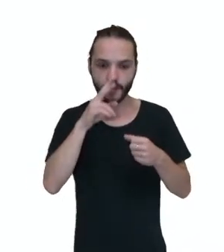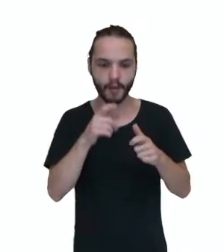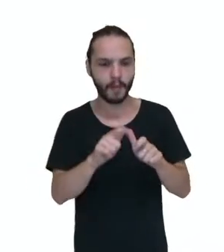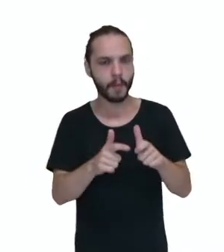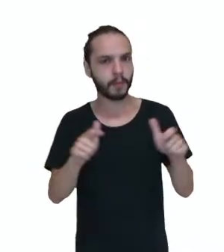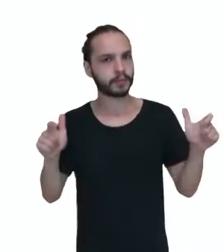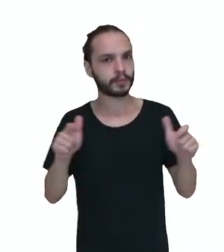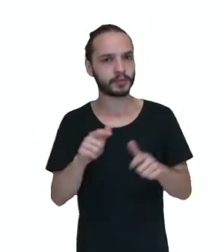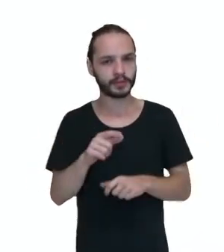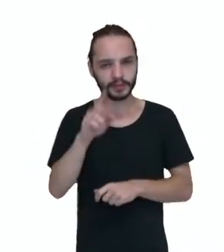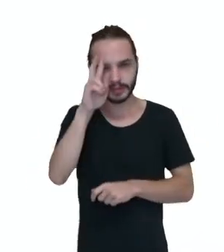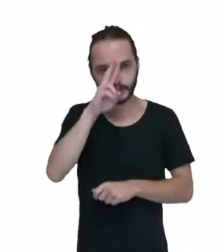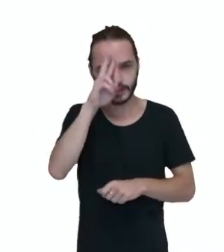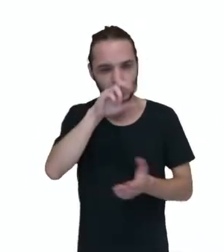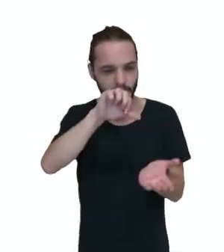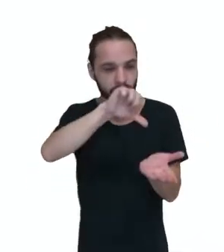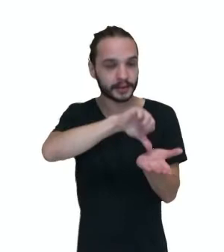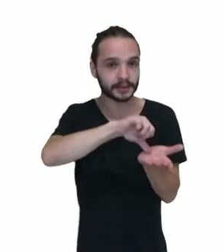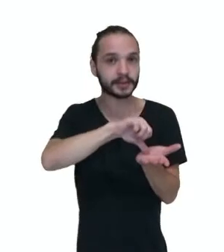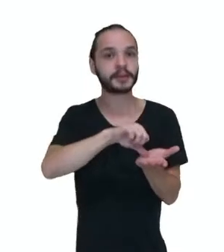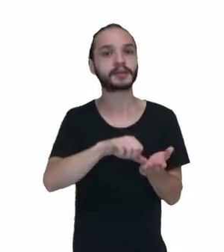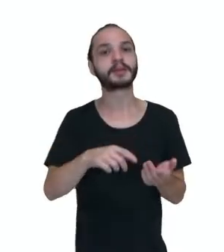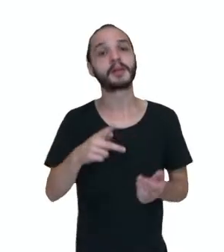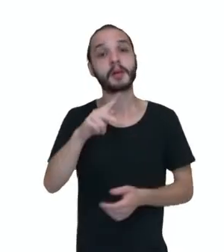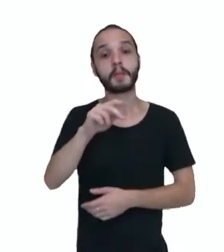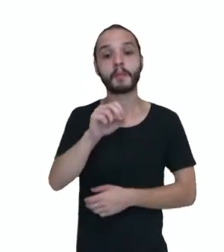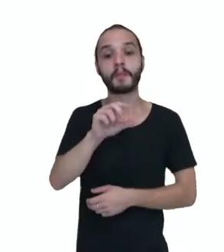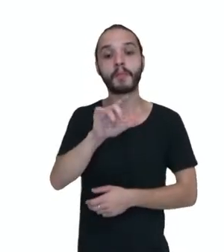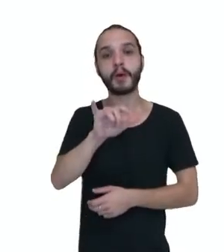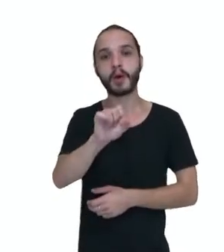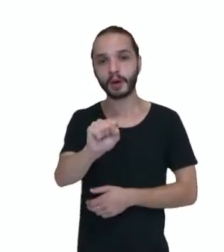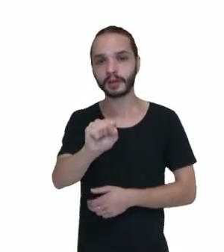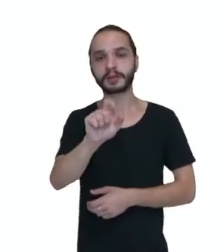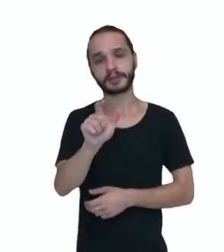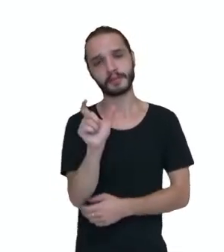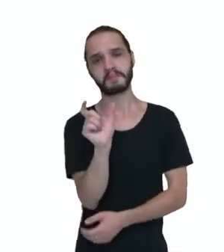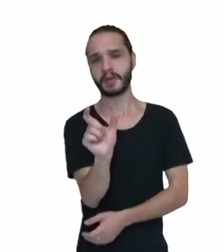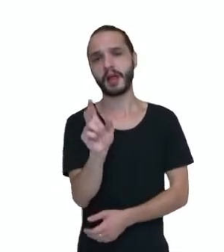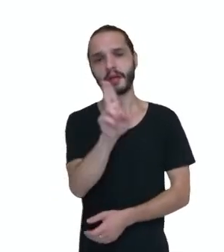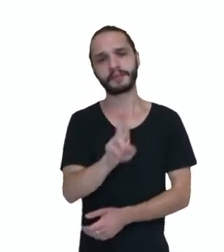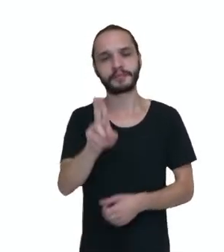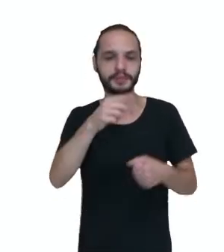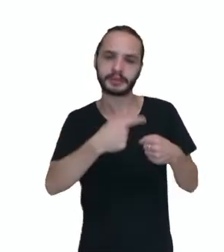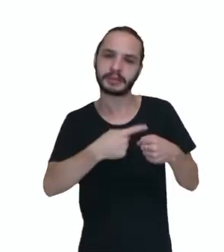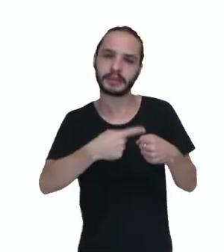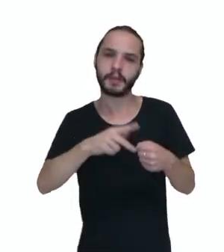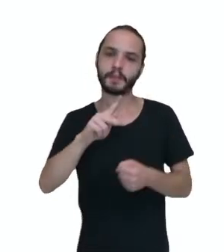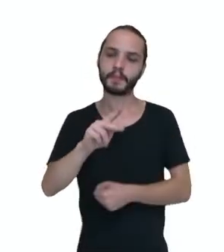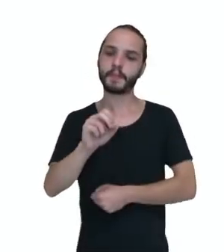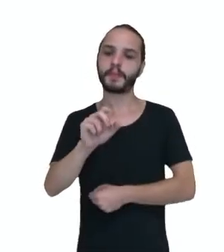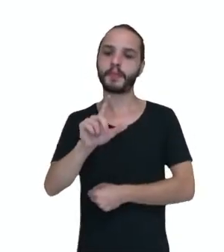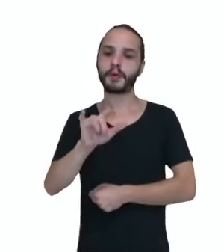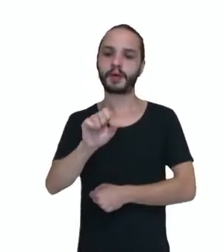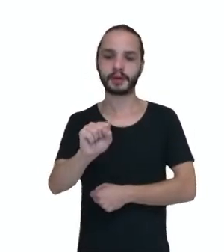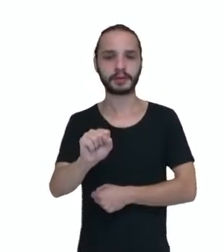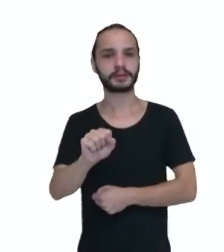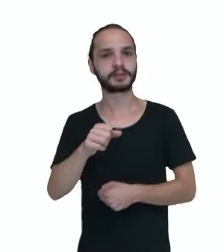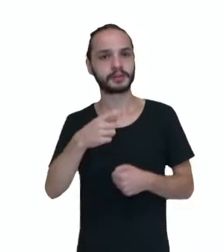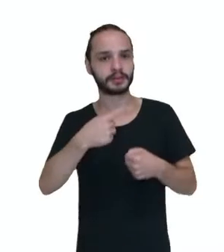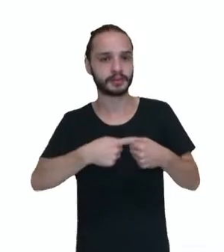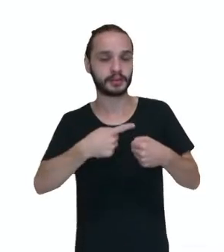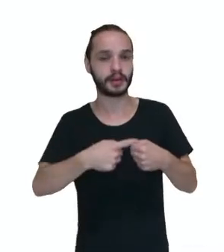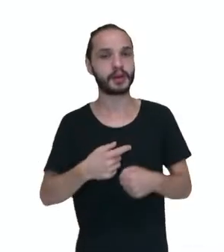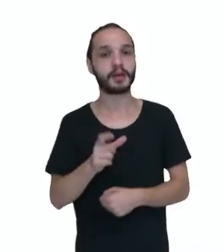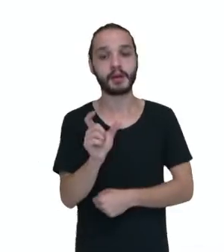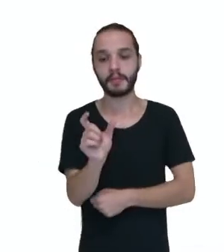uma cidade-estado? Ou as polis gregas. Polis também é uma palavra que a gente usa para cidade, ok? Uma palavra grega. Veja que você está